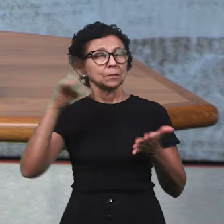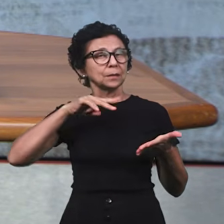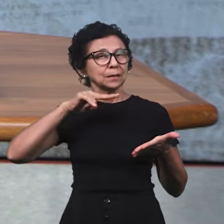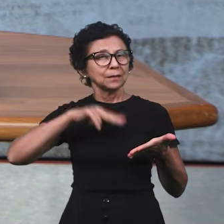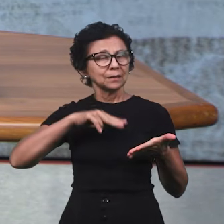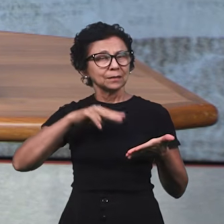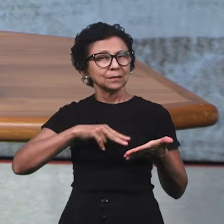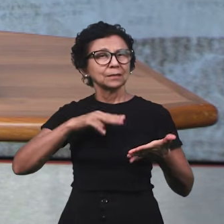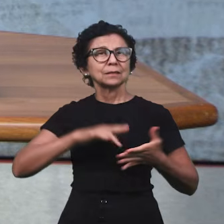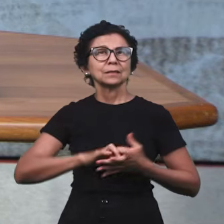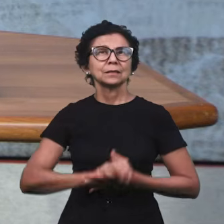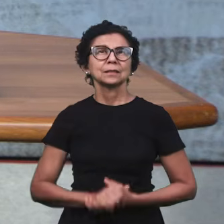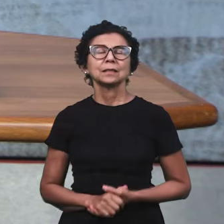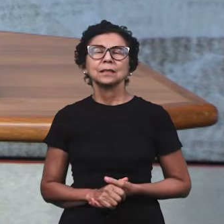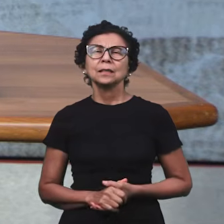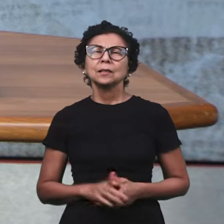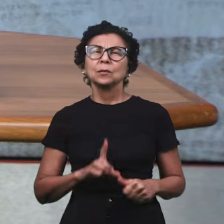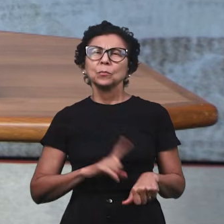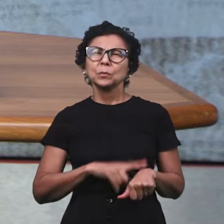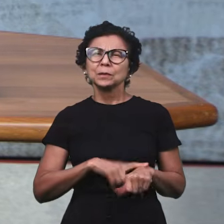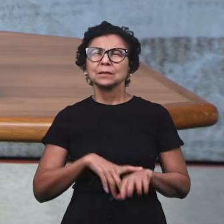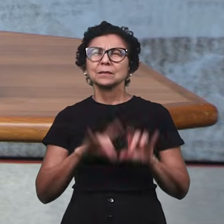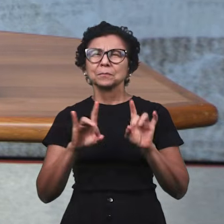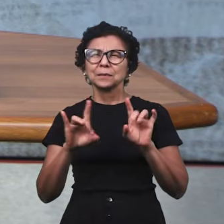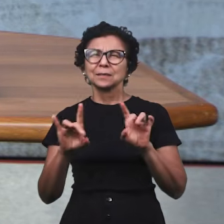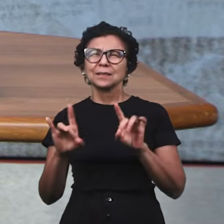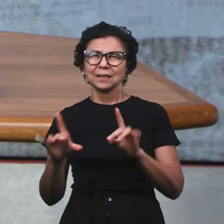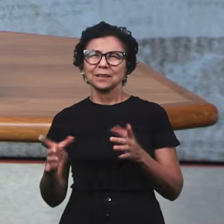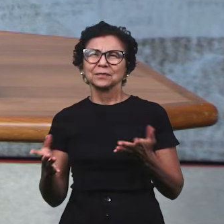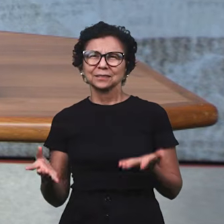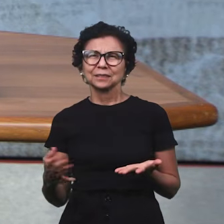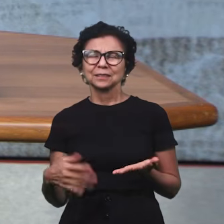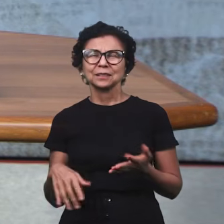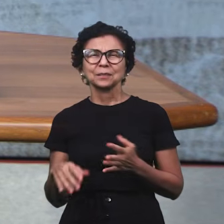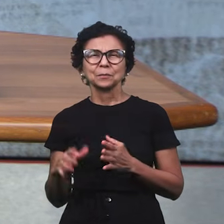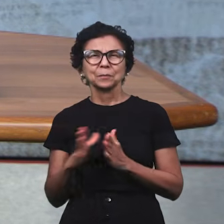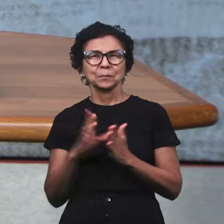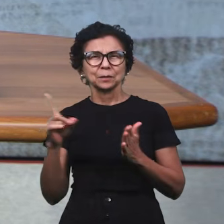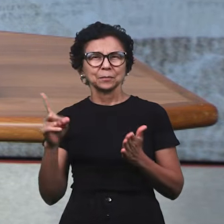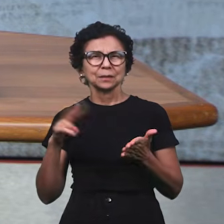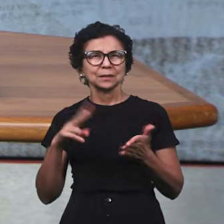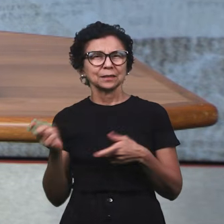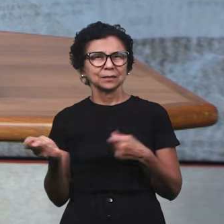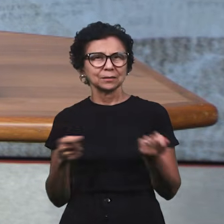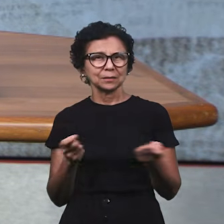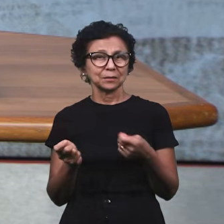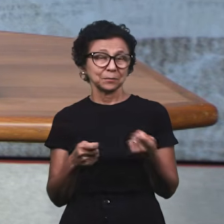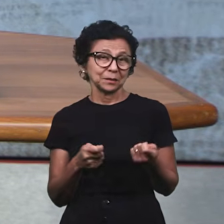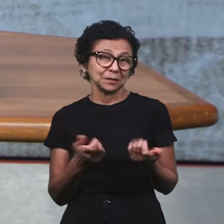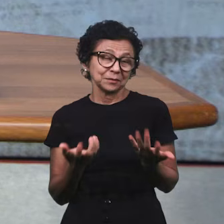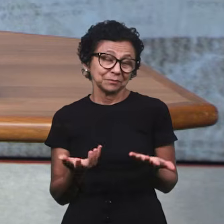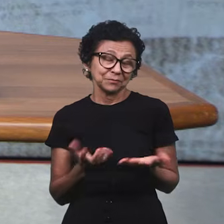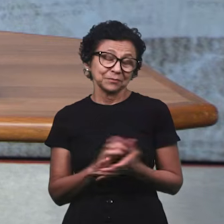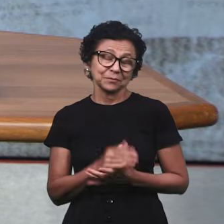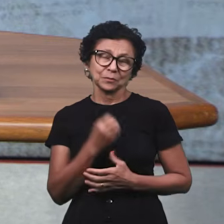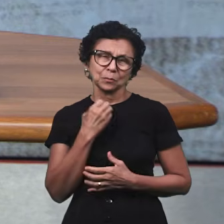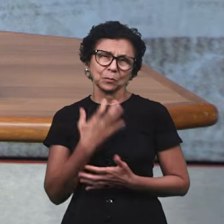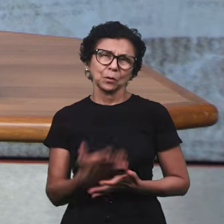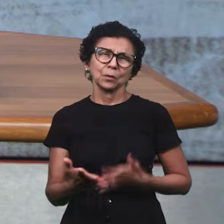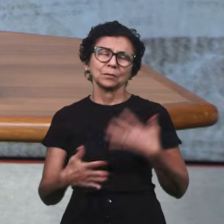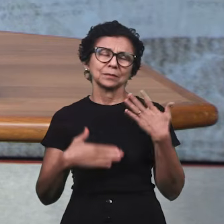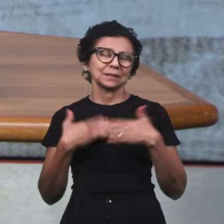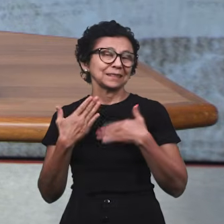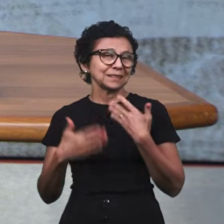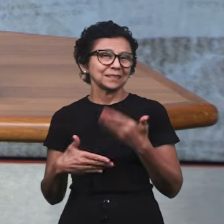especial que o Senhor nos dá diariamente para juntos nós lermos a palavra do Senhor. Isso tem sido vida para nós, uma alegria,